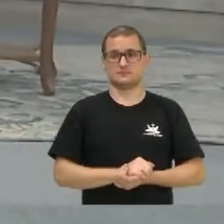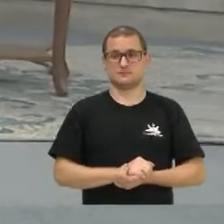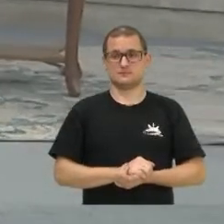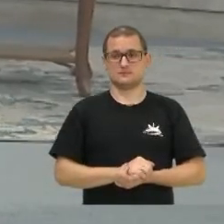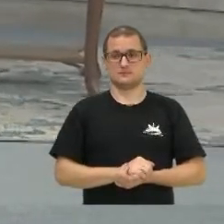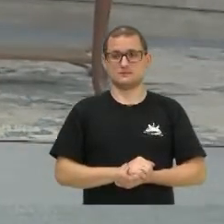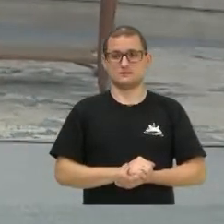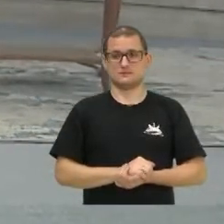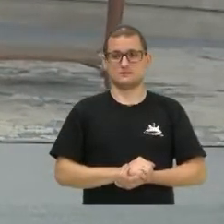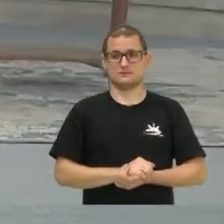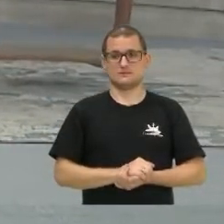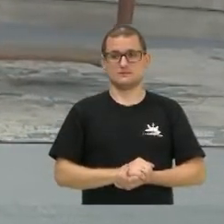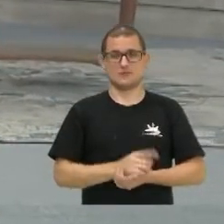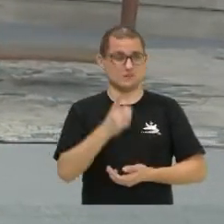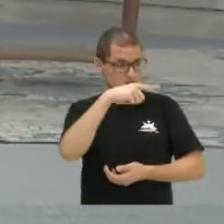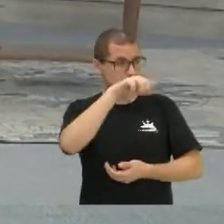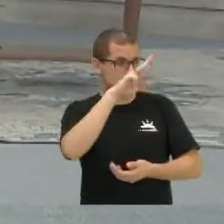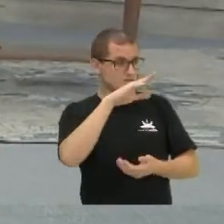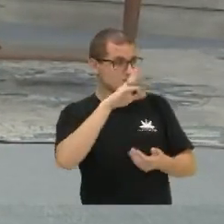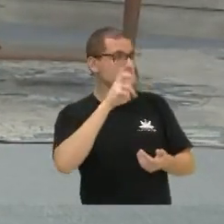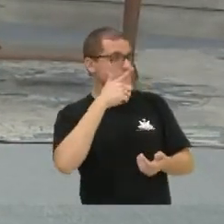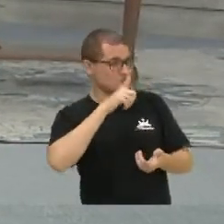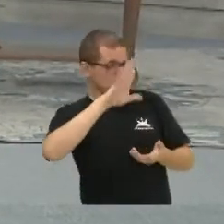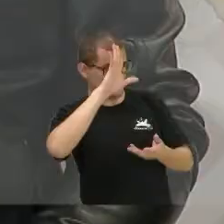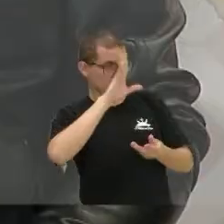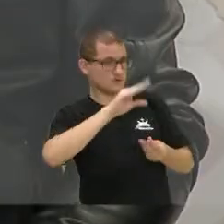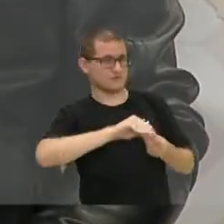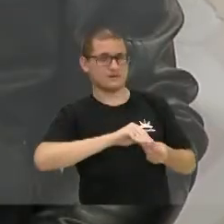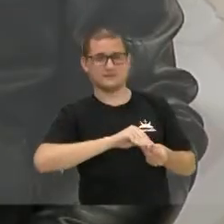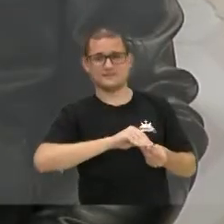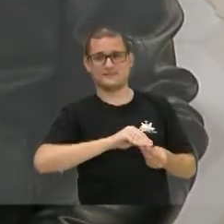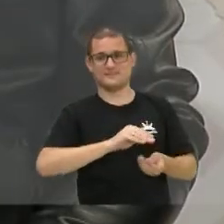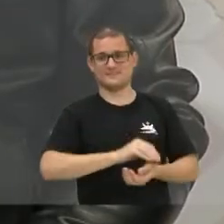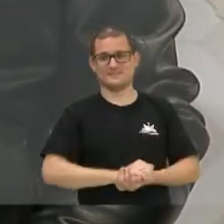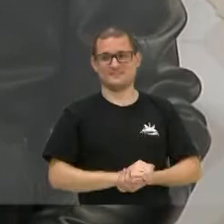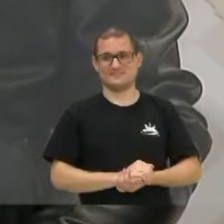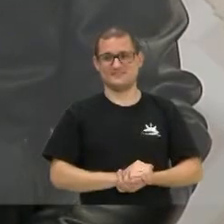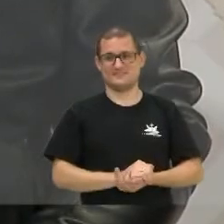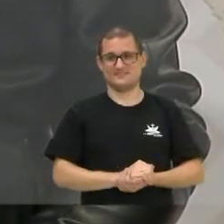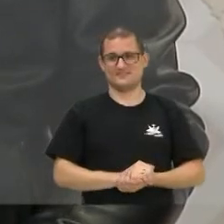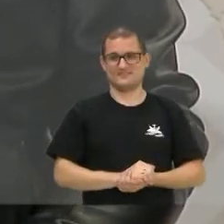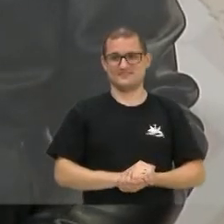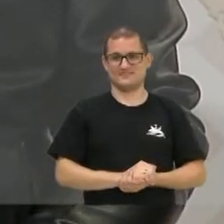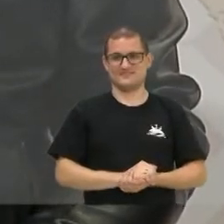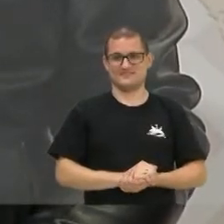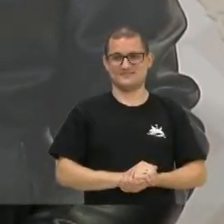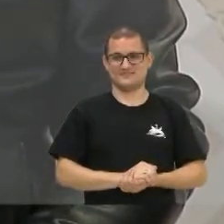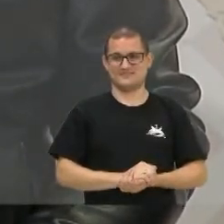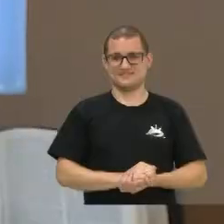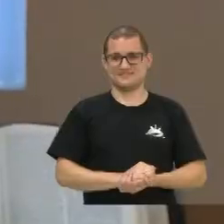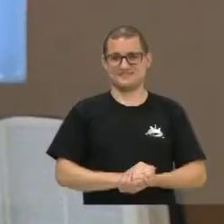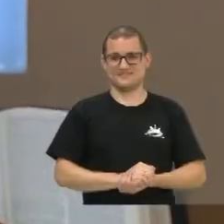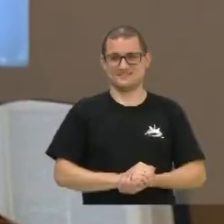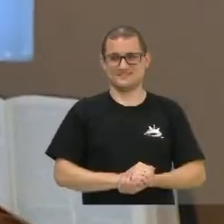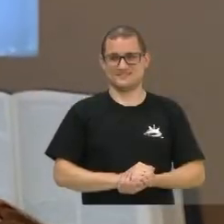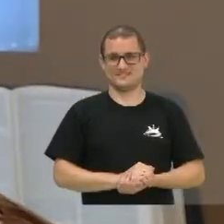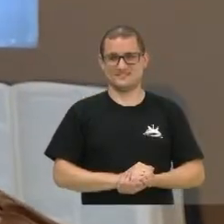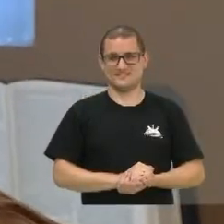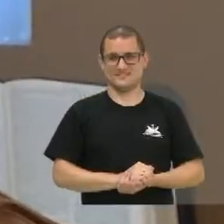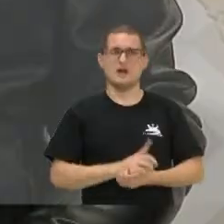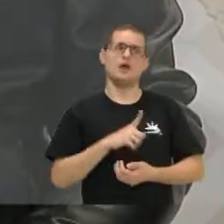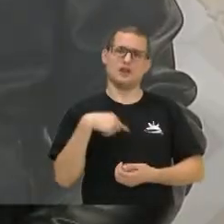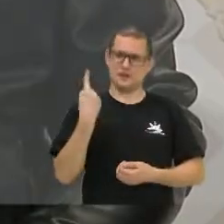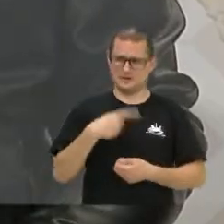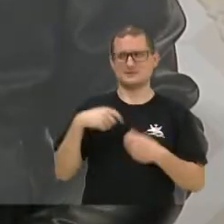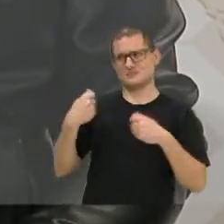e dá para compreender consegue compreender na luta dá para compreender assim é uma